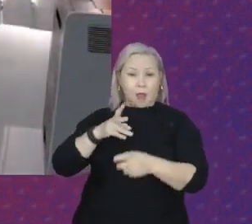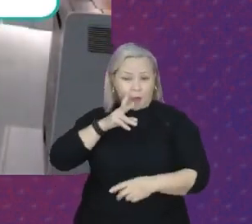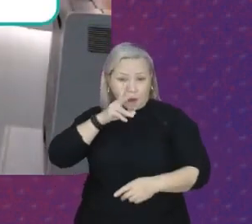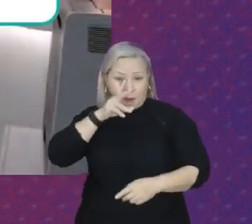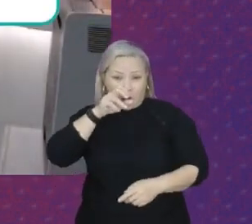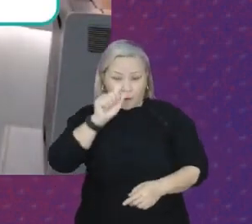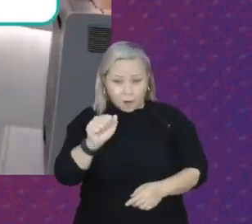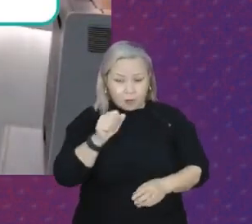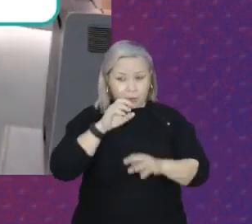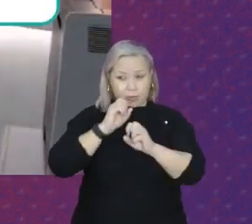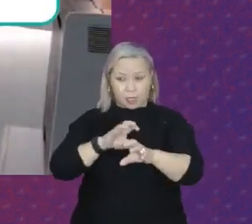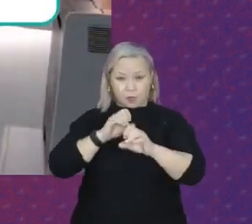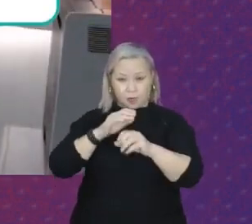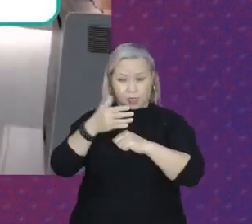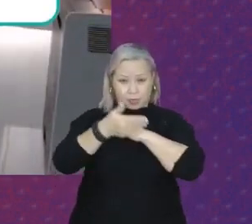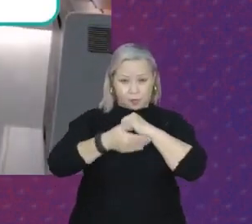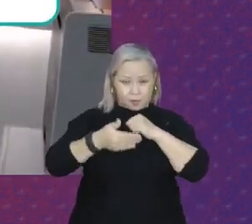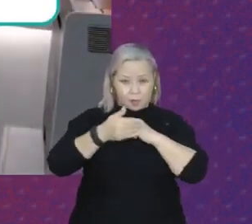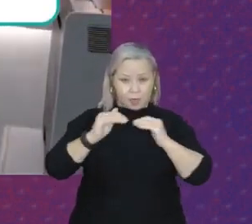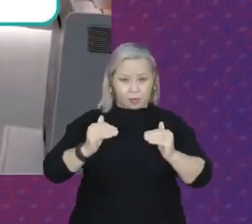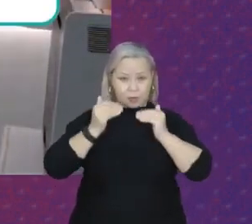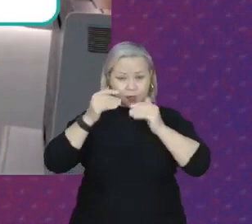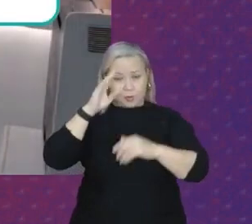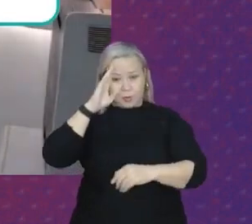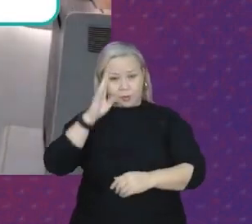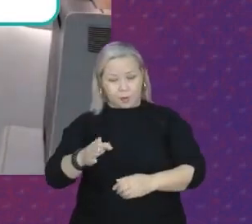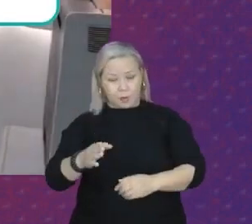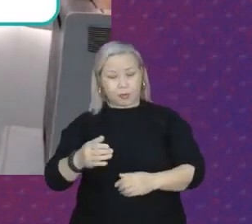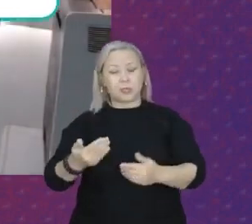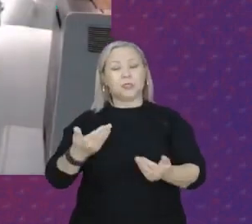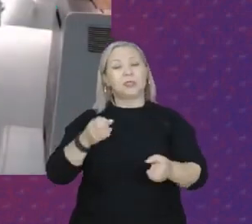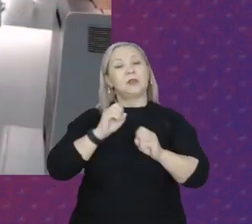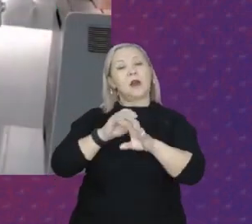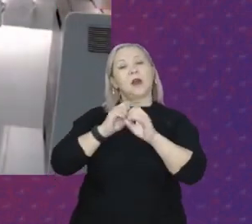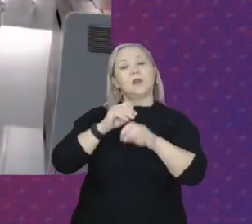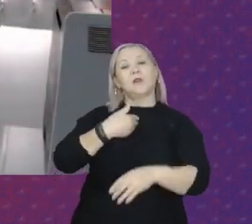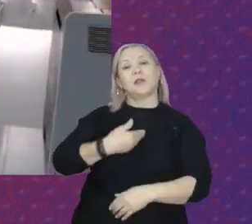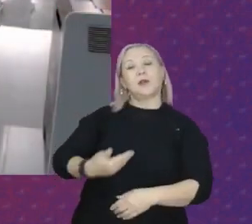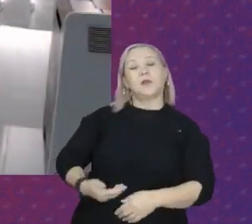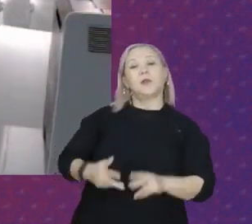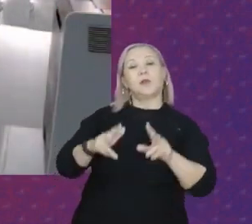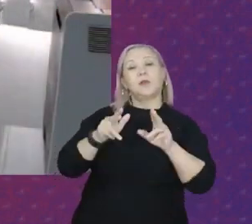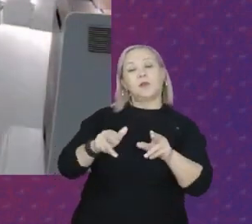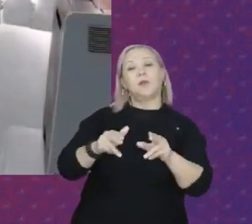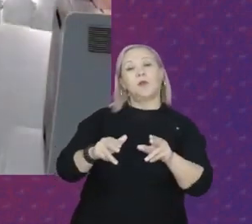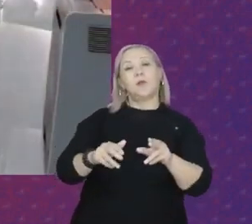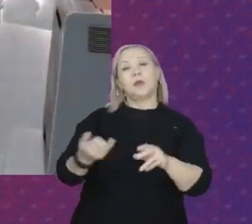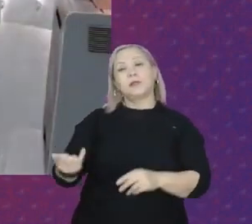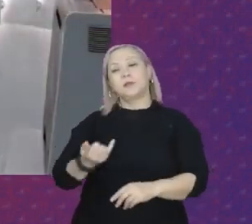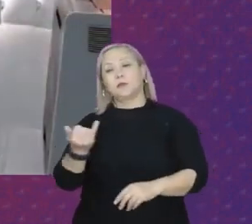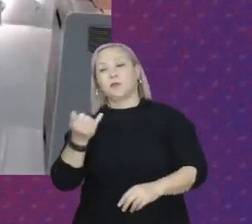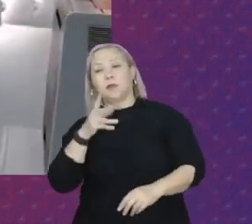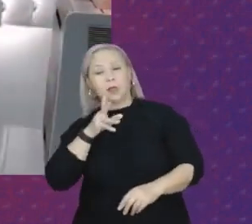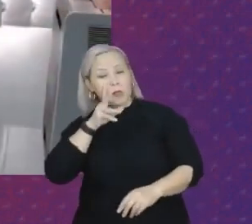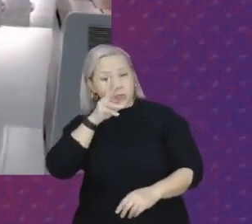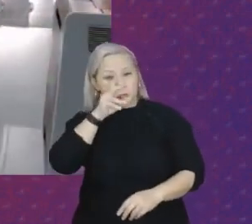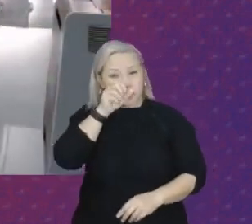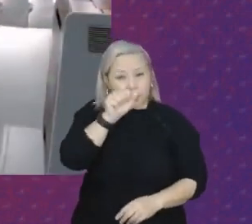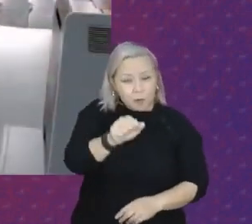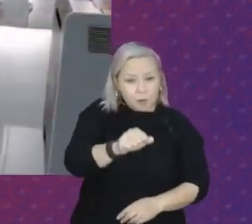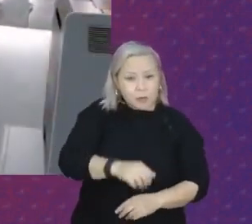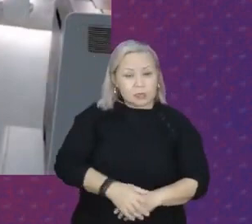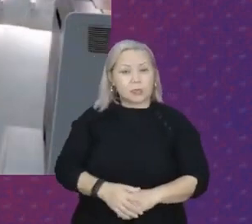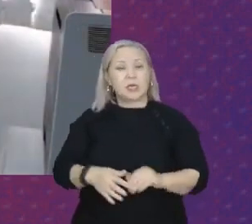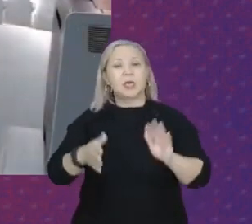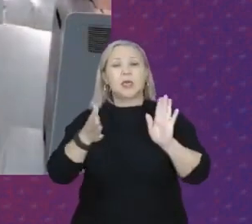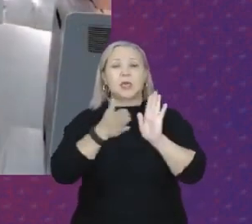da educação básica, sobretudo da educação pública, e como esta grande força, né, a reflexão que eu